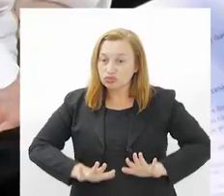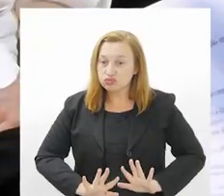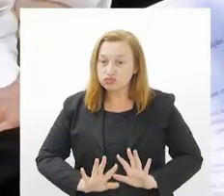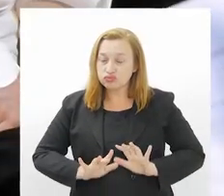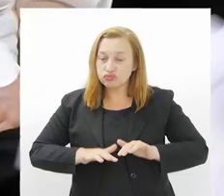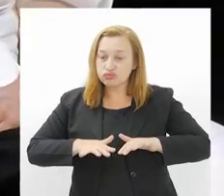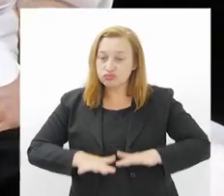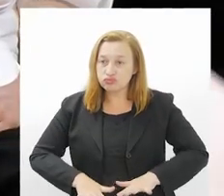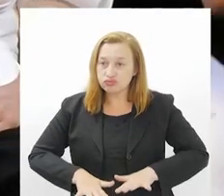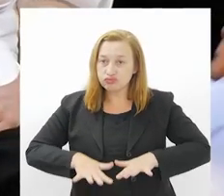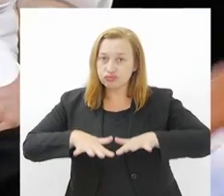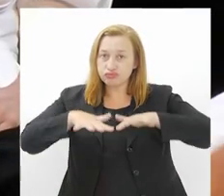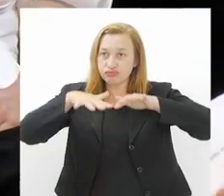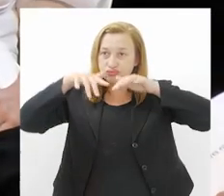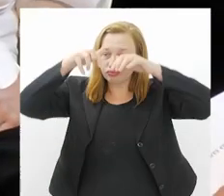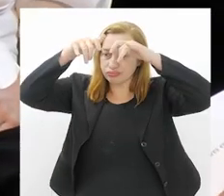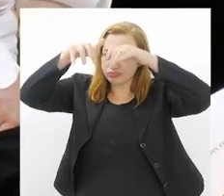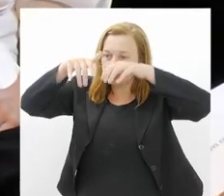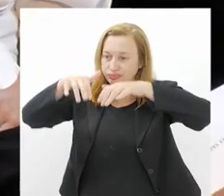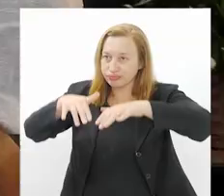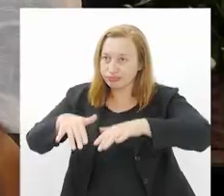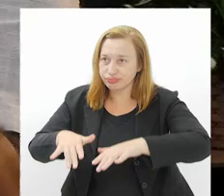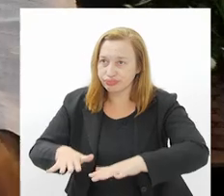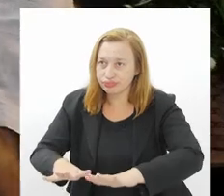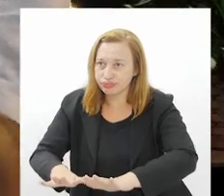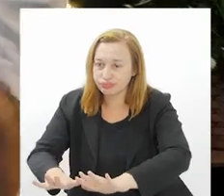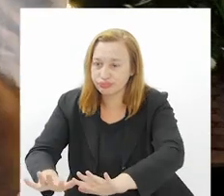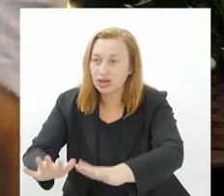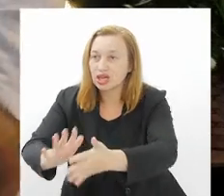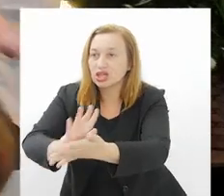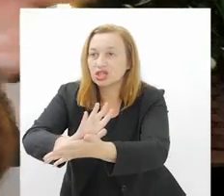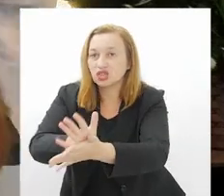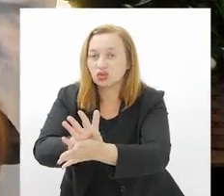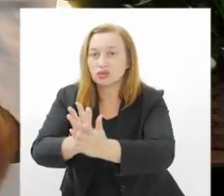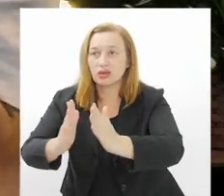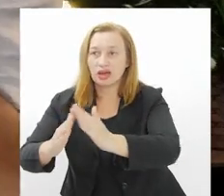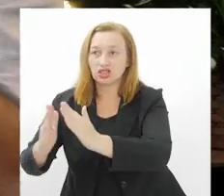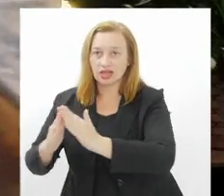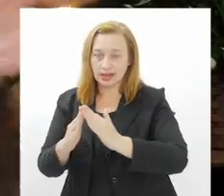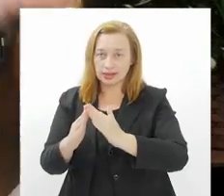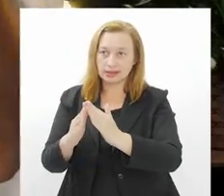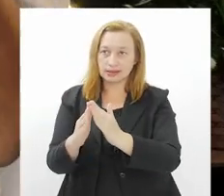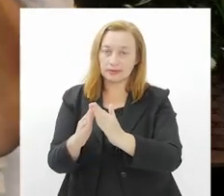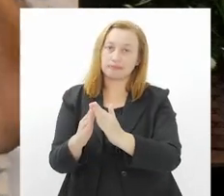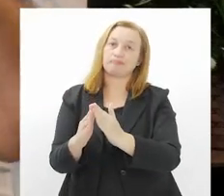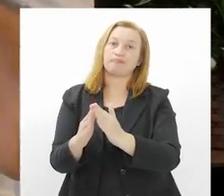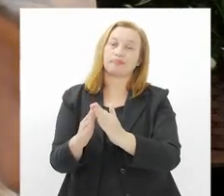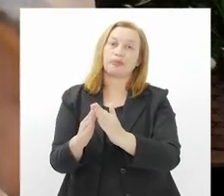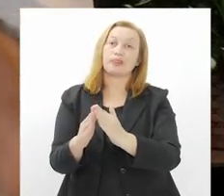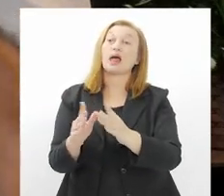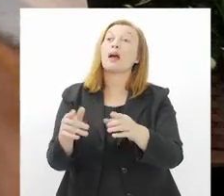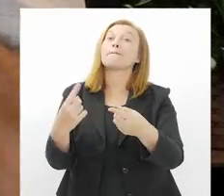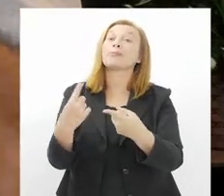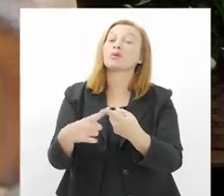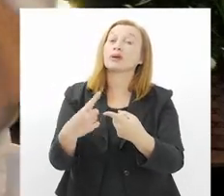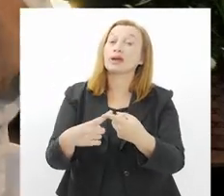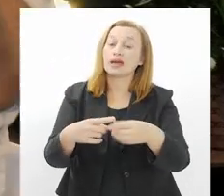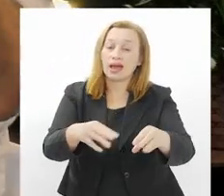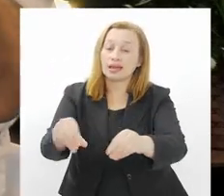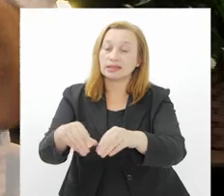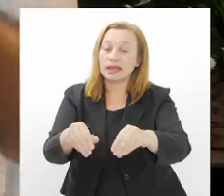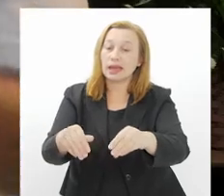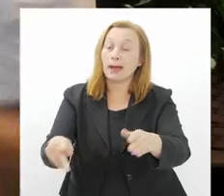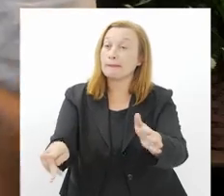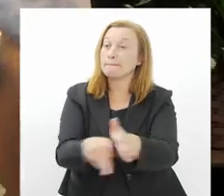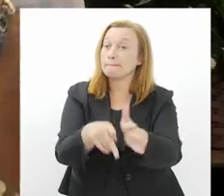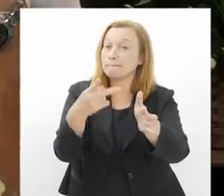ali e fez uma destruição. Ele quis assinar, essa parte é minha. Dessa parte aqui, que isso aqui é meu. Não é de